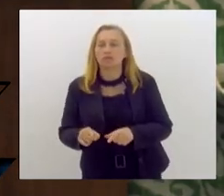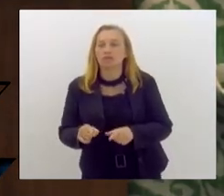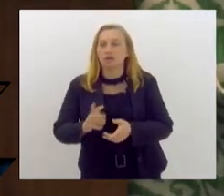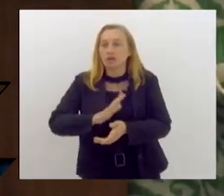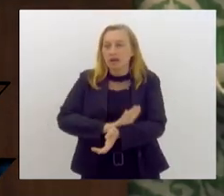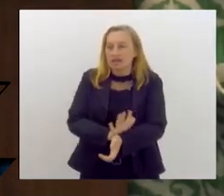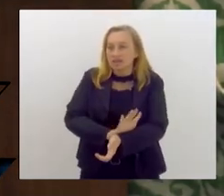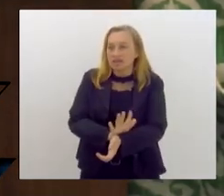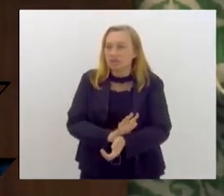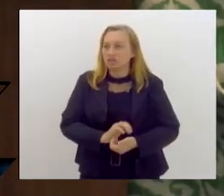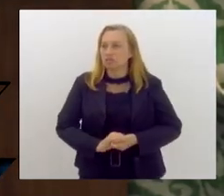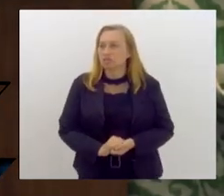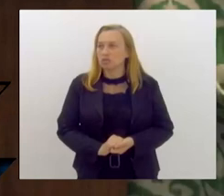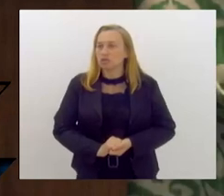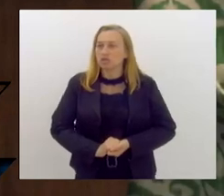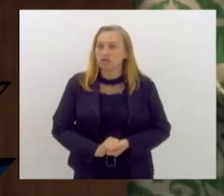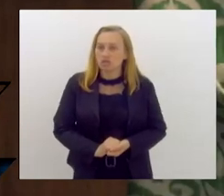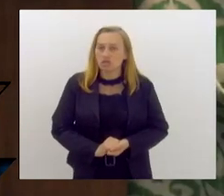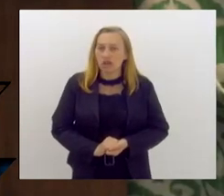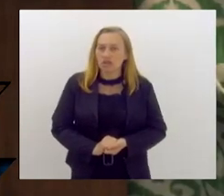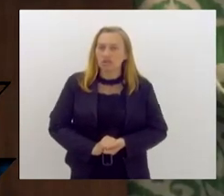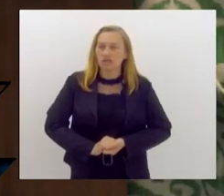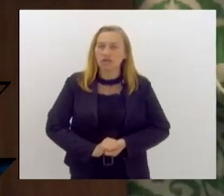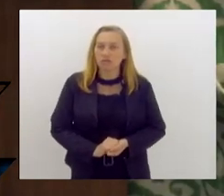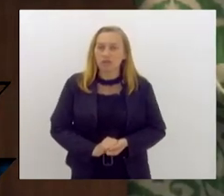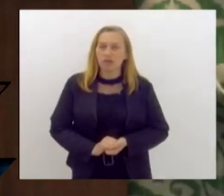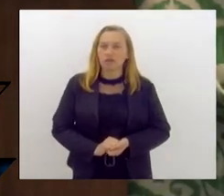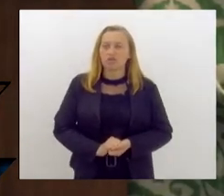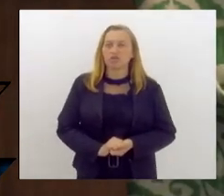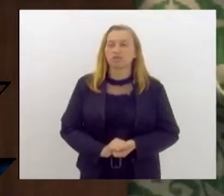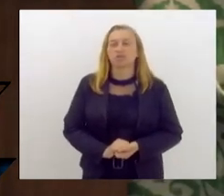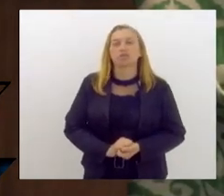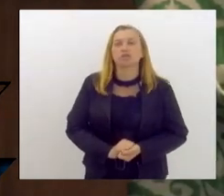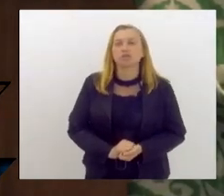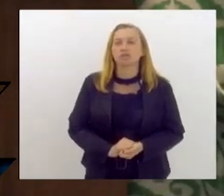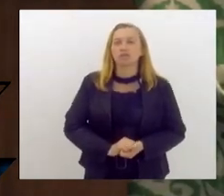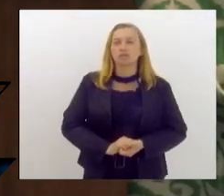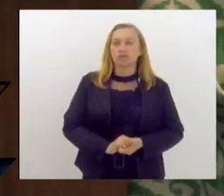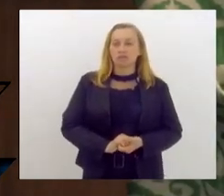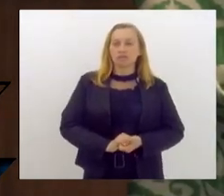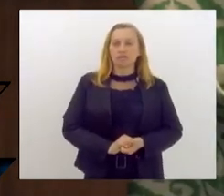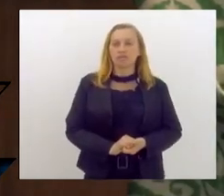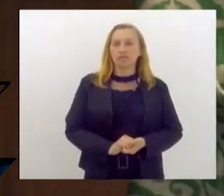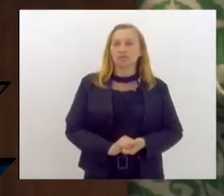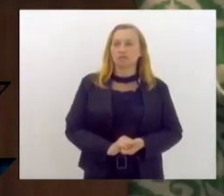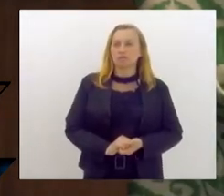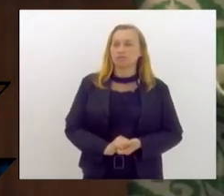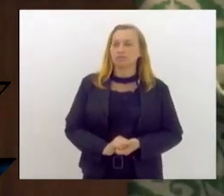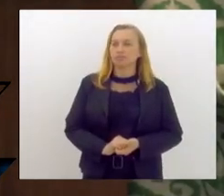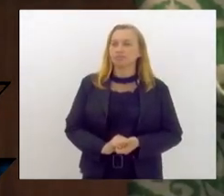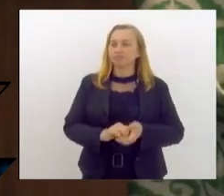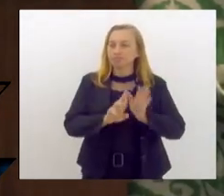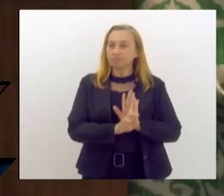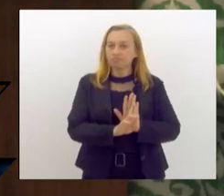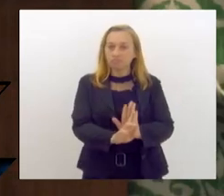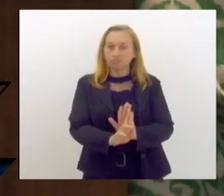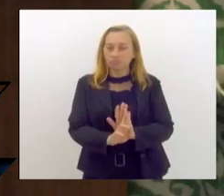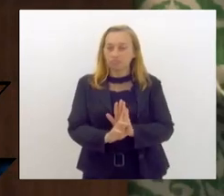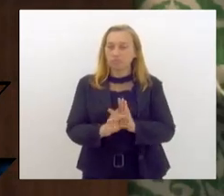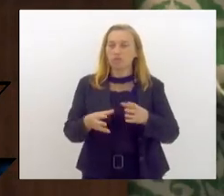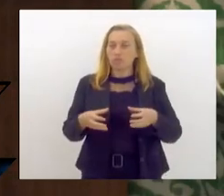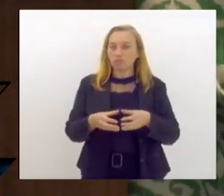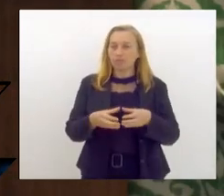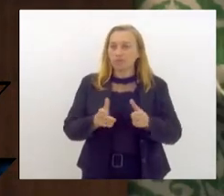que, sobre, concordando ou não sobre suas músicas, é uma figura que representa uma grande